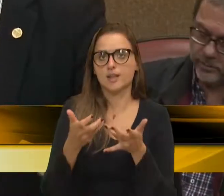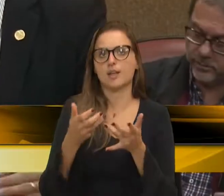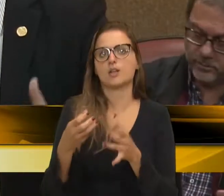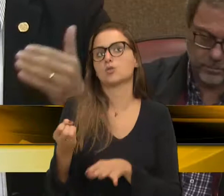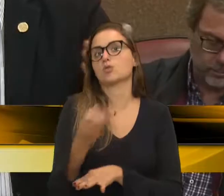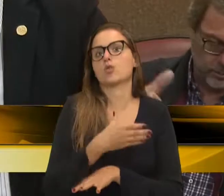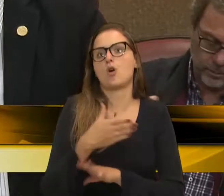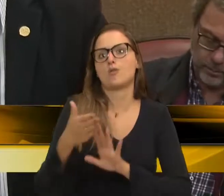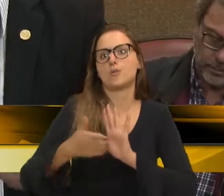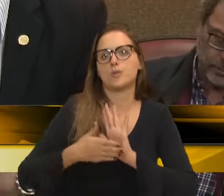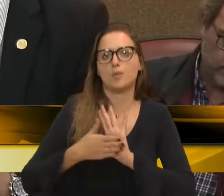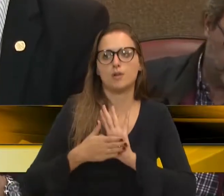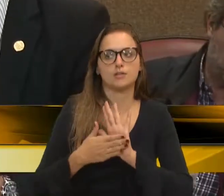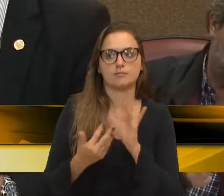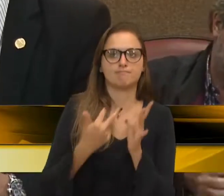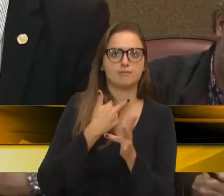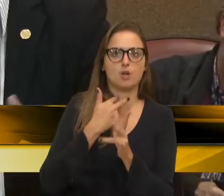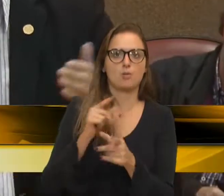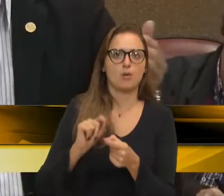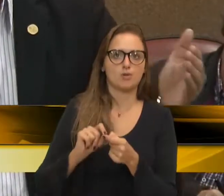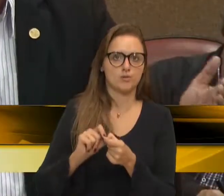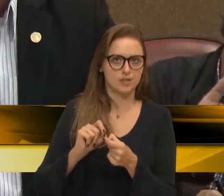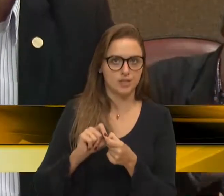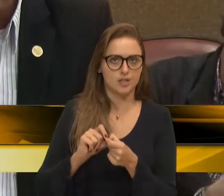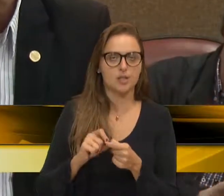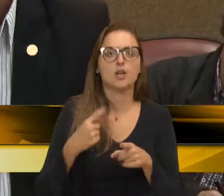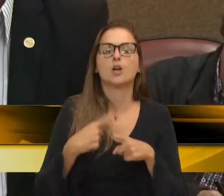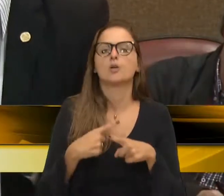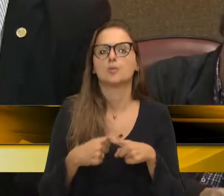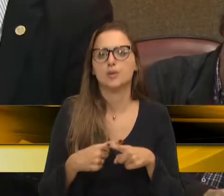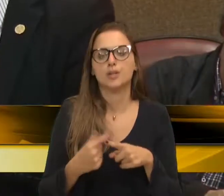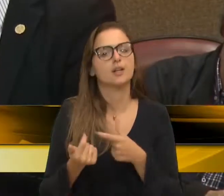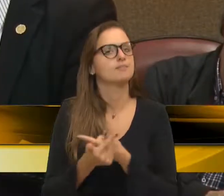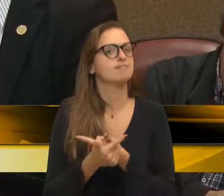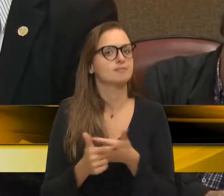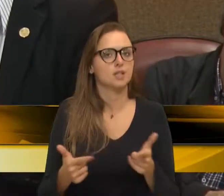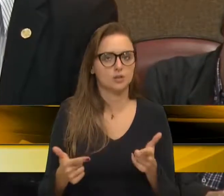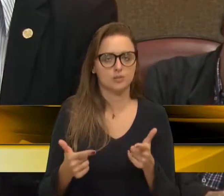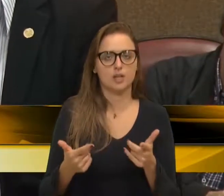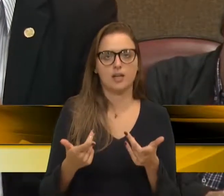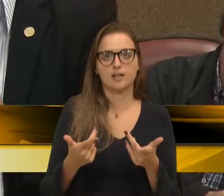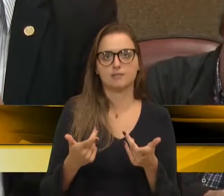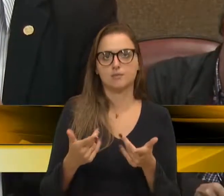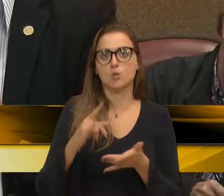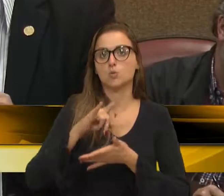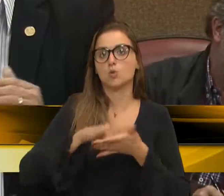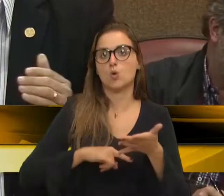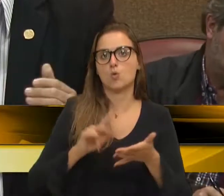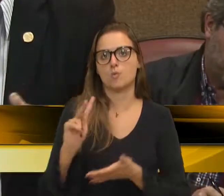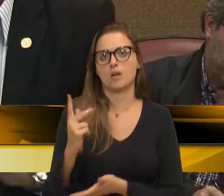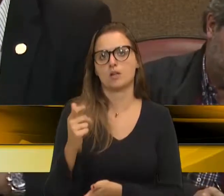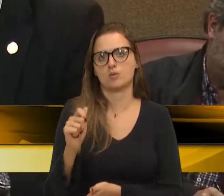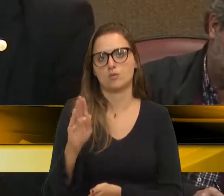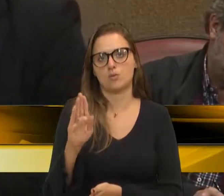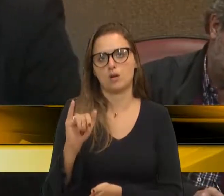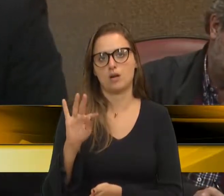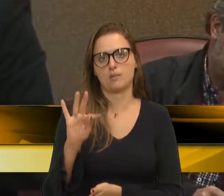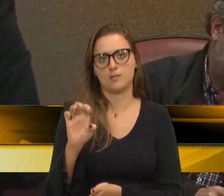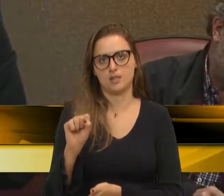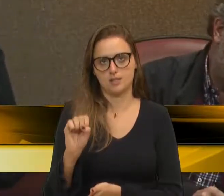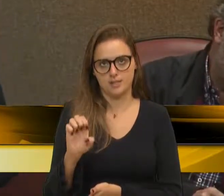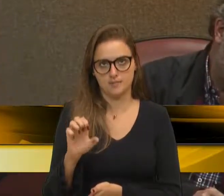renovação, são impedidos de o fazer, porque justamente não possuem a carta de habite-se. Então, eu